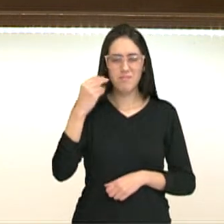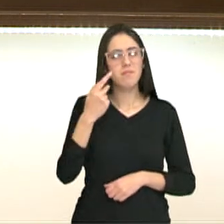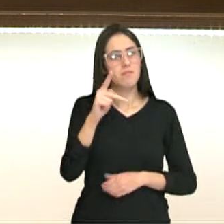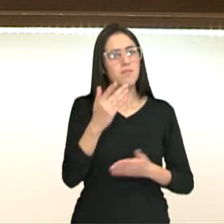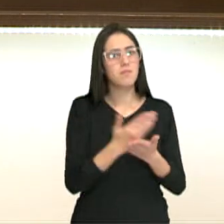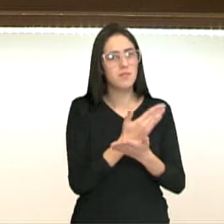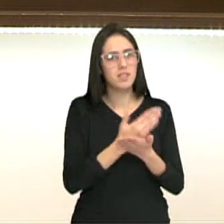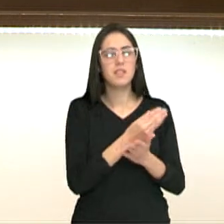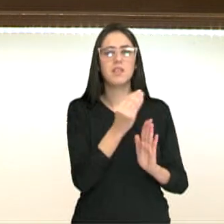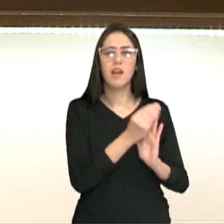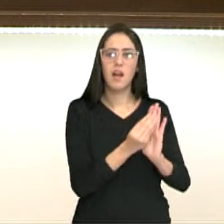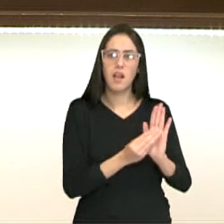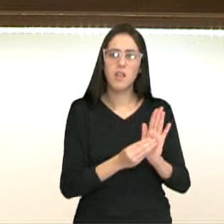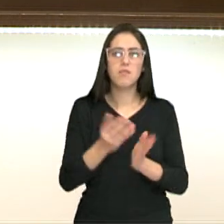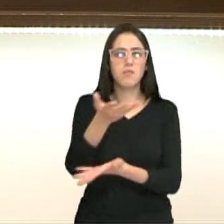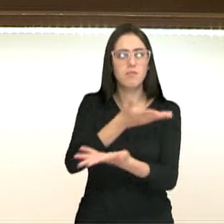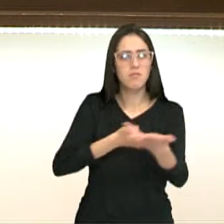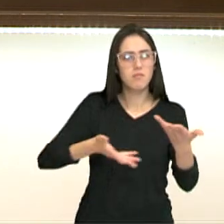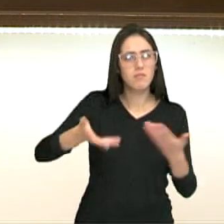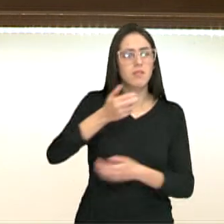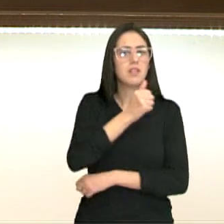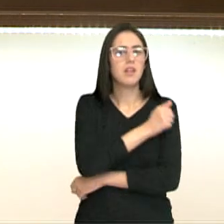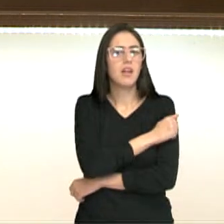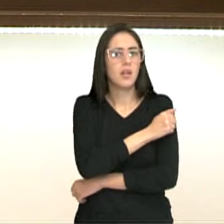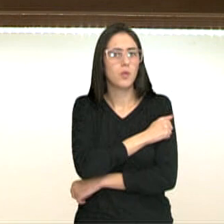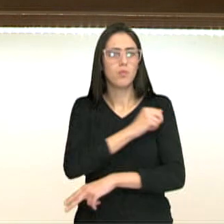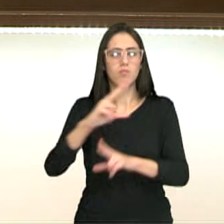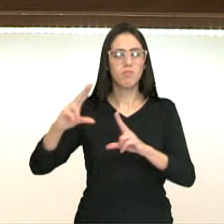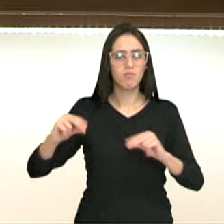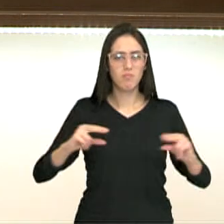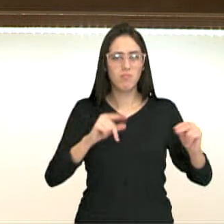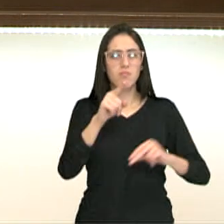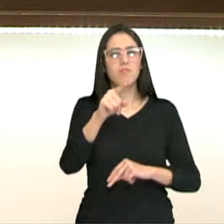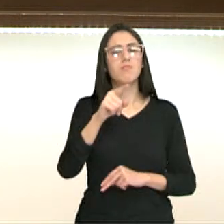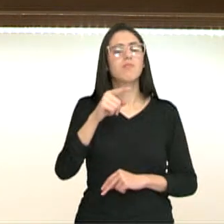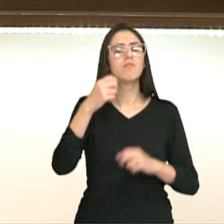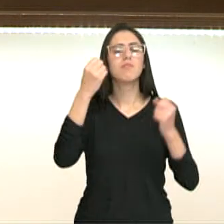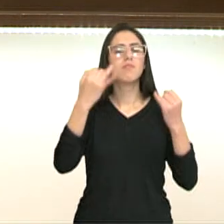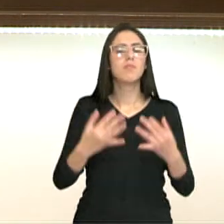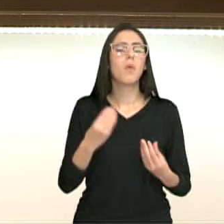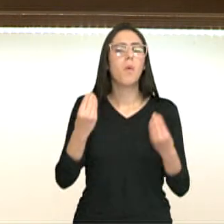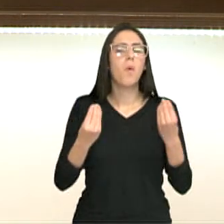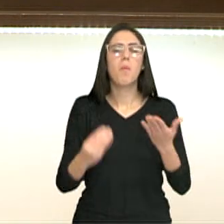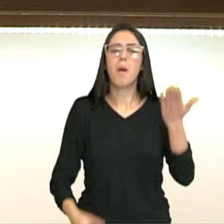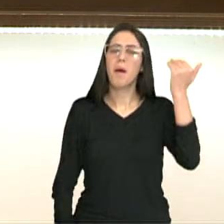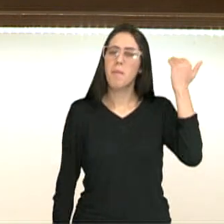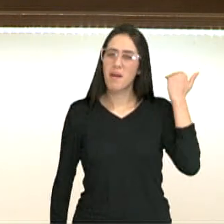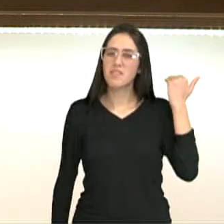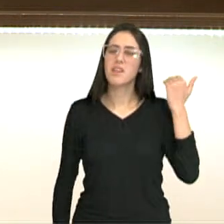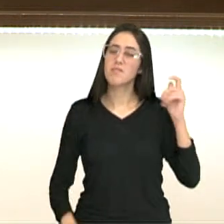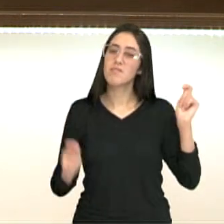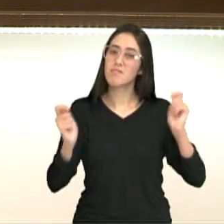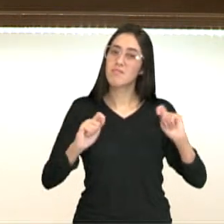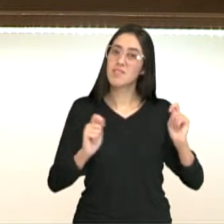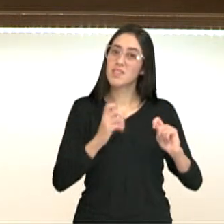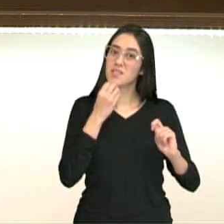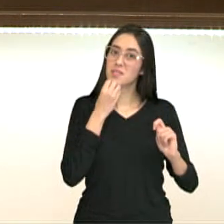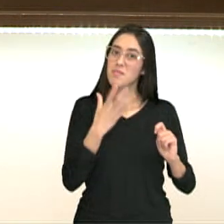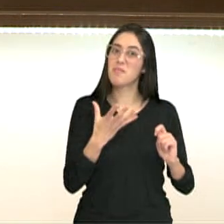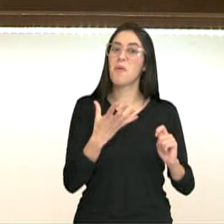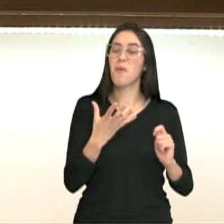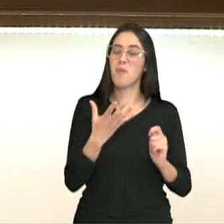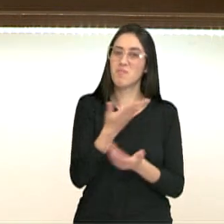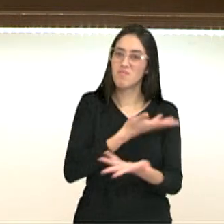caderno, socializem com seus colegas, deem exemplos de como vocês fizeram e socializando nós conseguimos aumentar esse repertório,